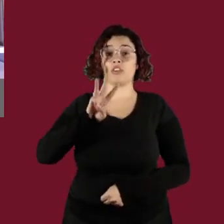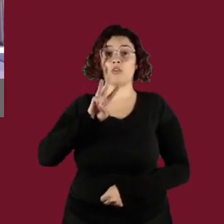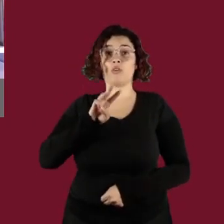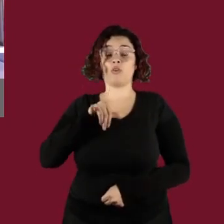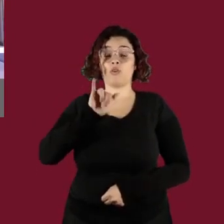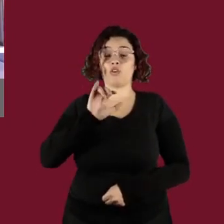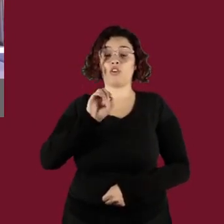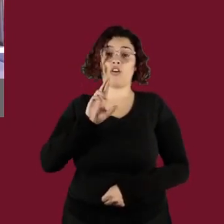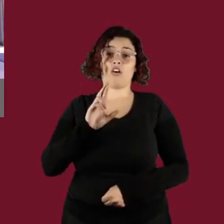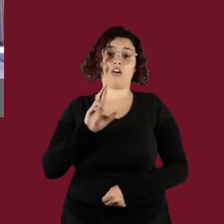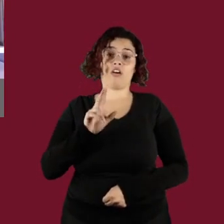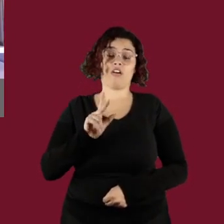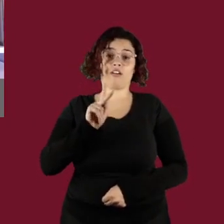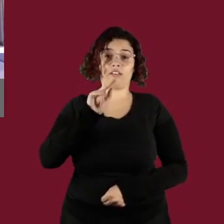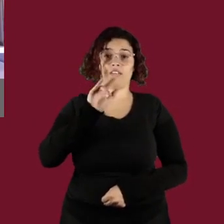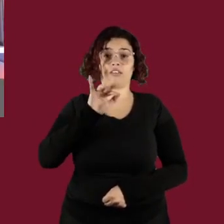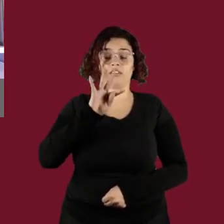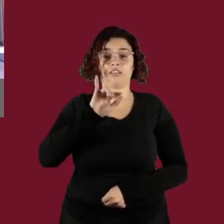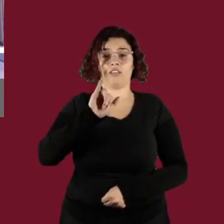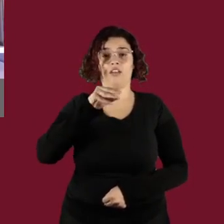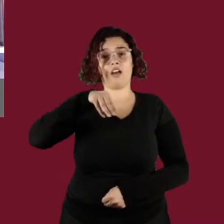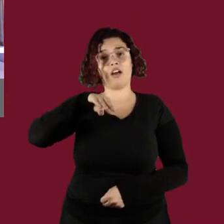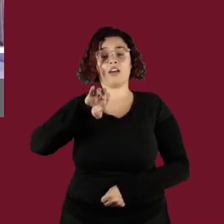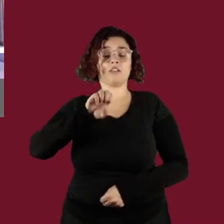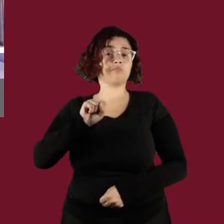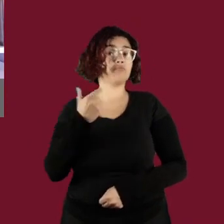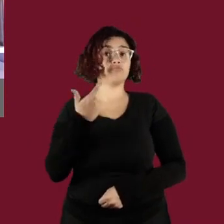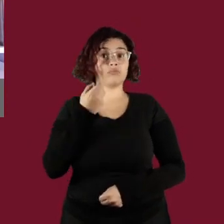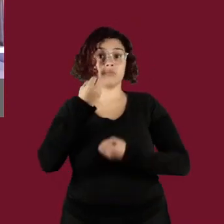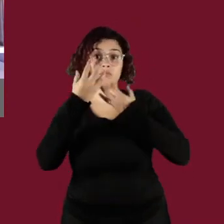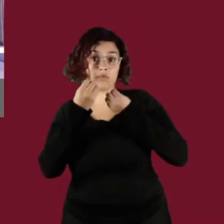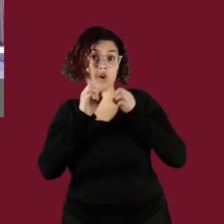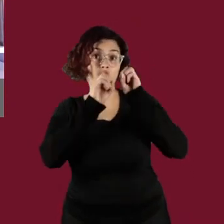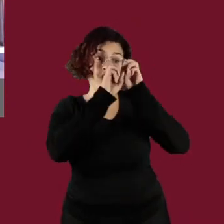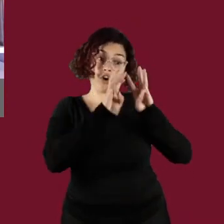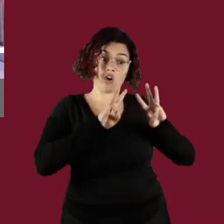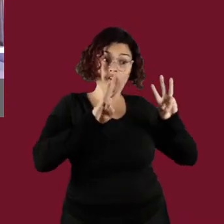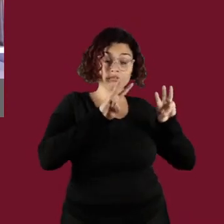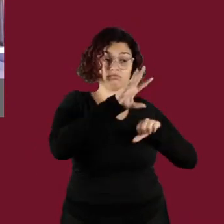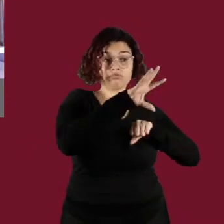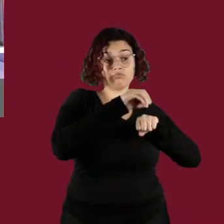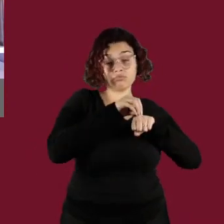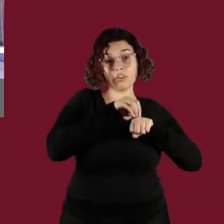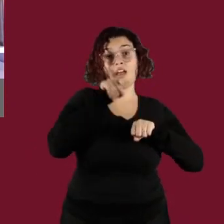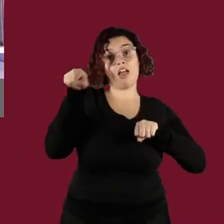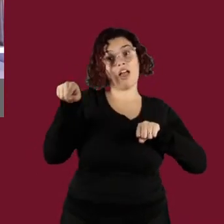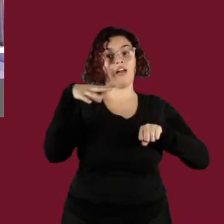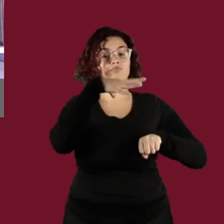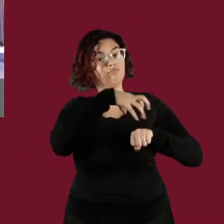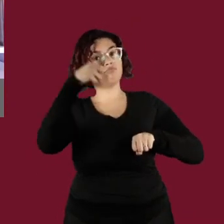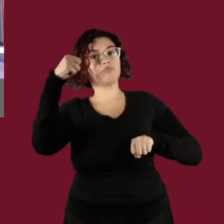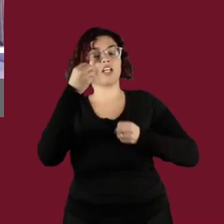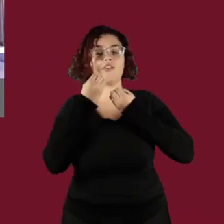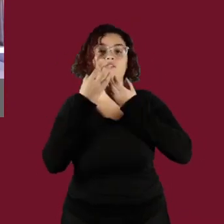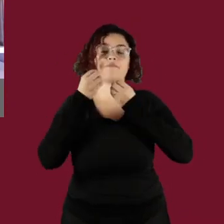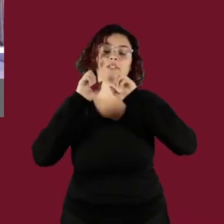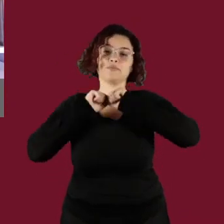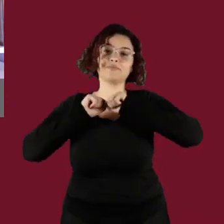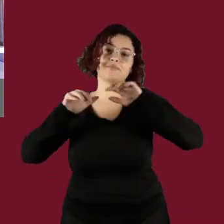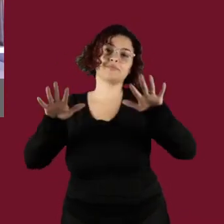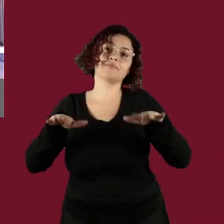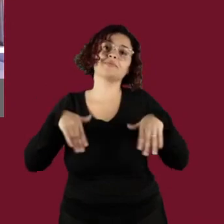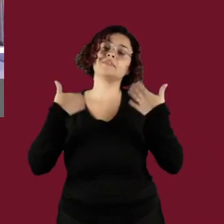lá e cobriu a partir da cobertura da ONU News. Então, de facto, as redes sociais têm